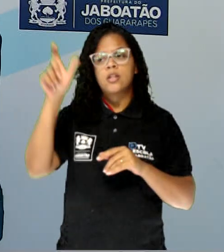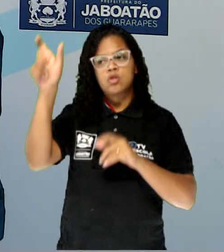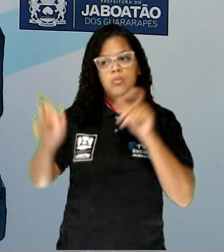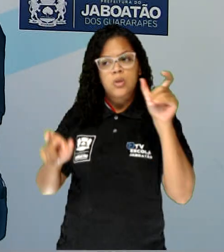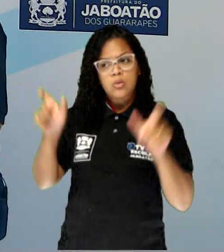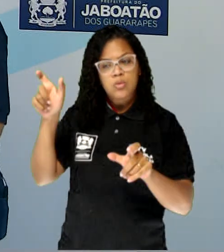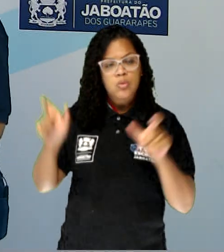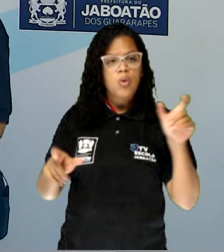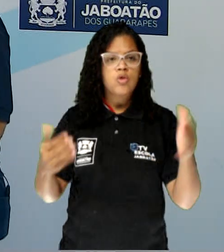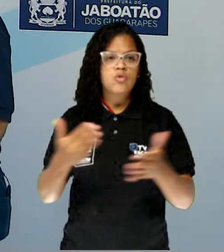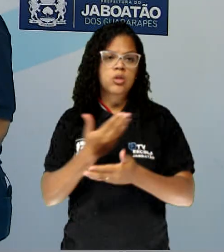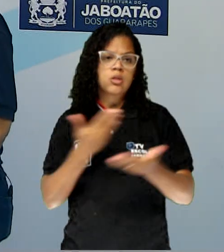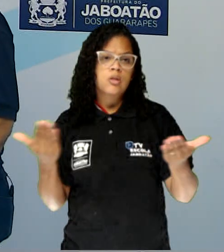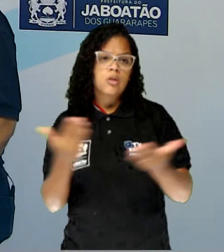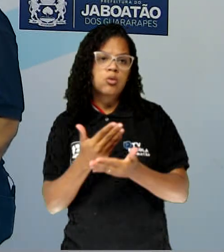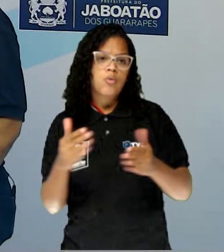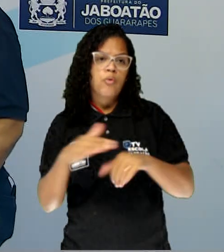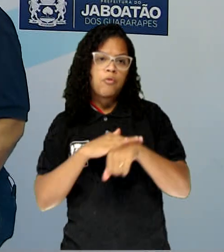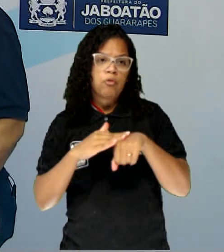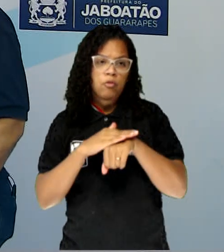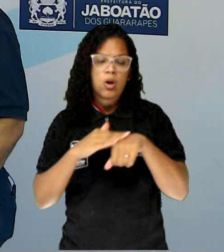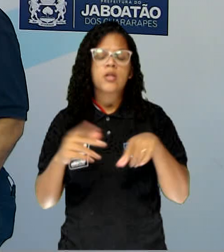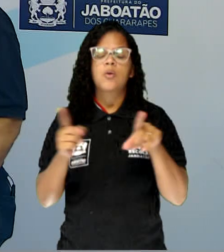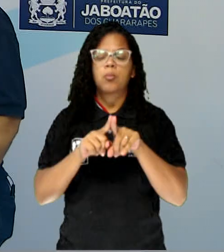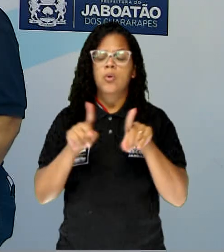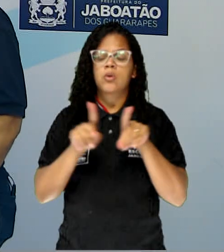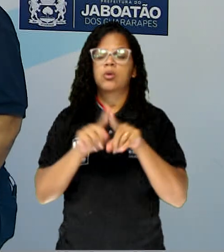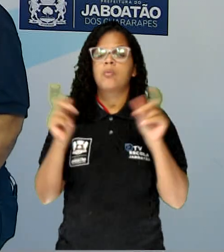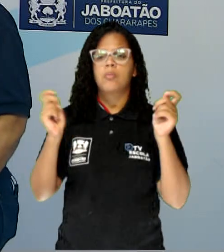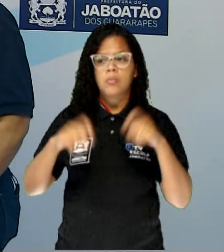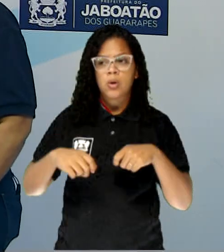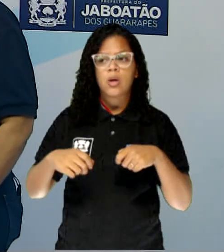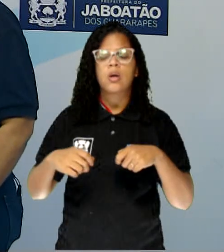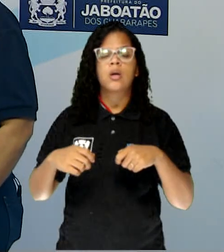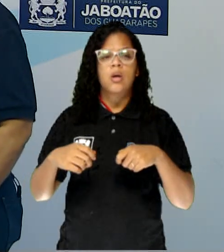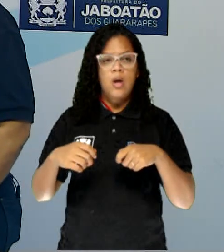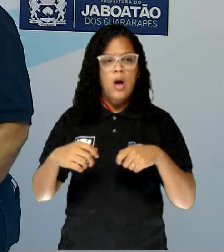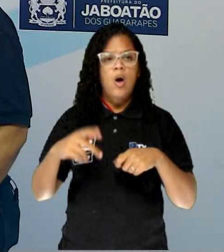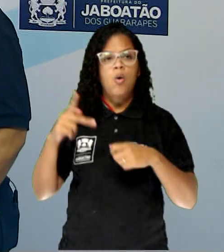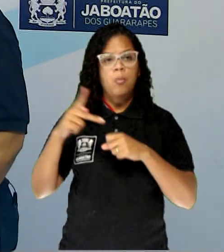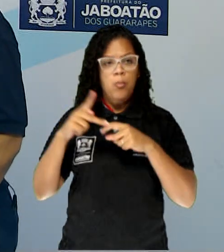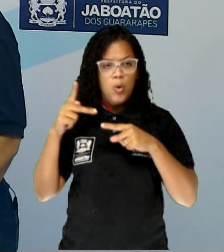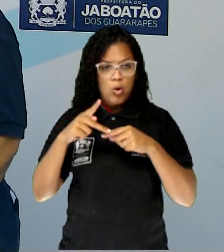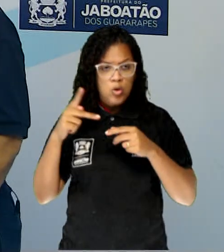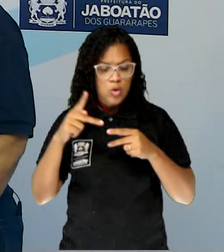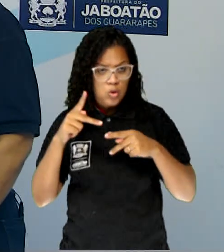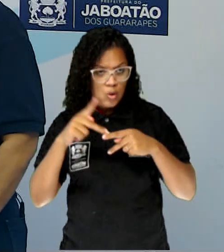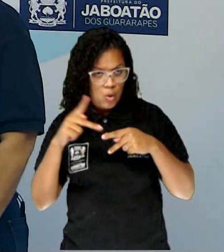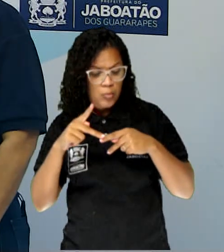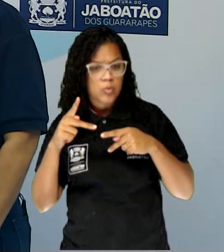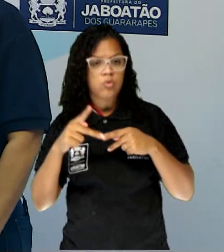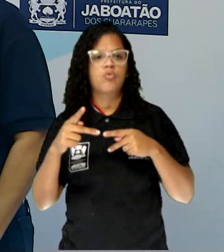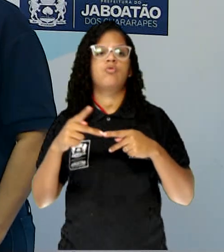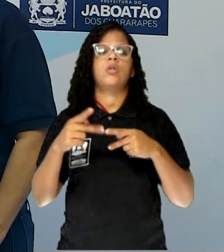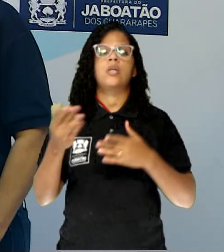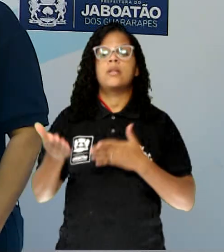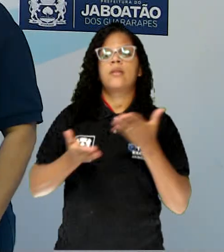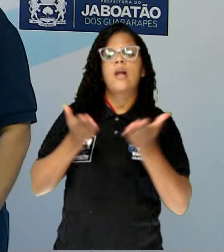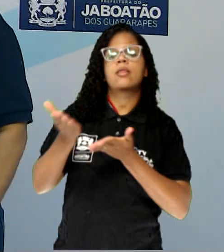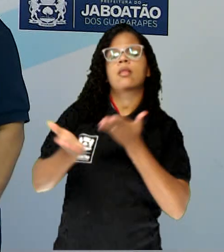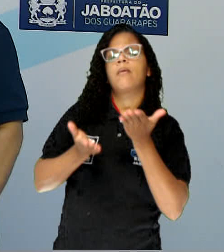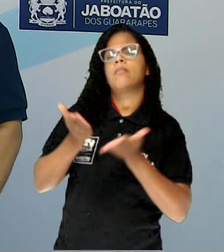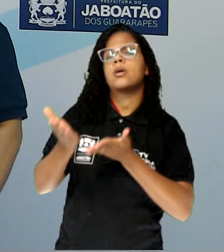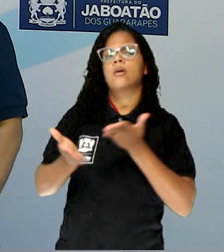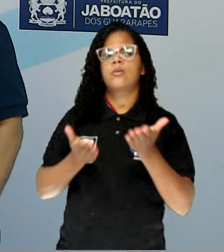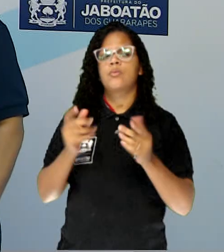de tratamento adequados ao cargo destinatário. É muito comum o uso dos pronomes de tratamento,